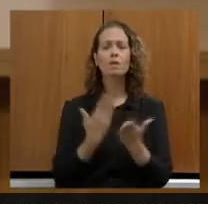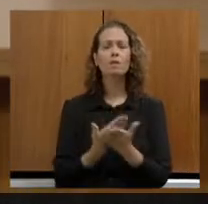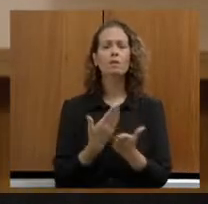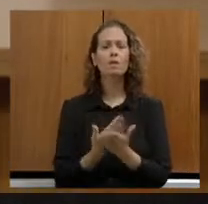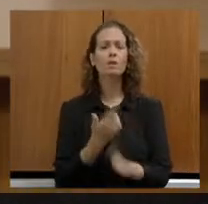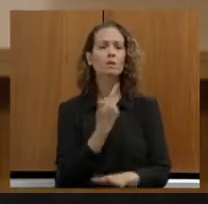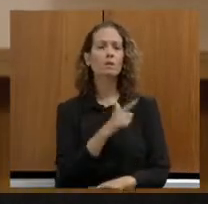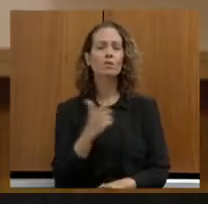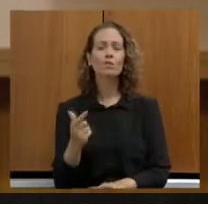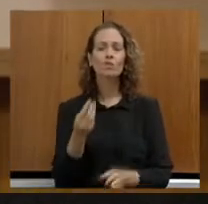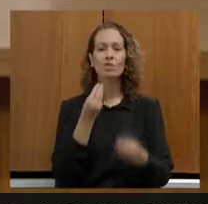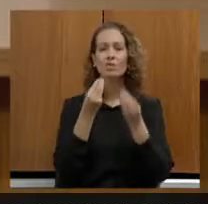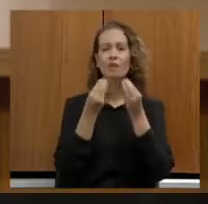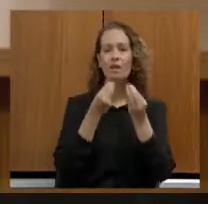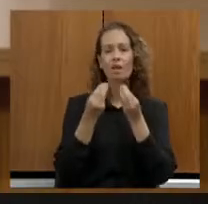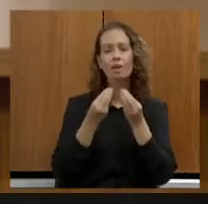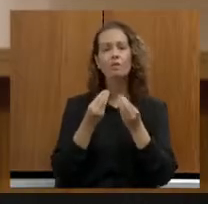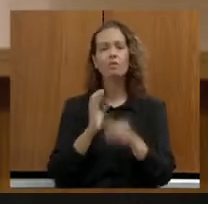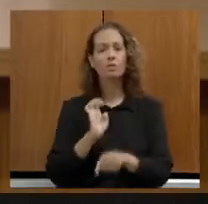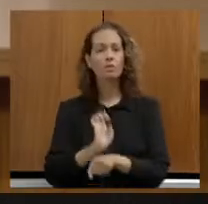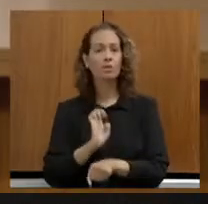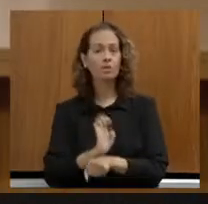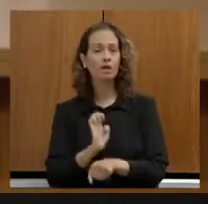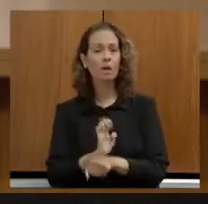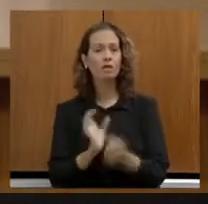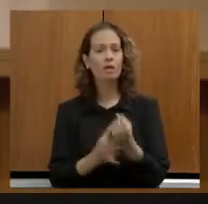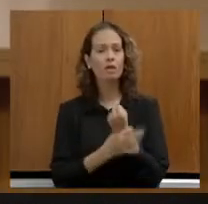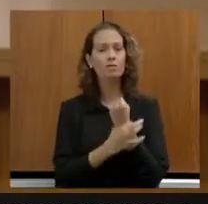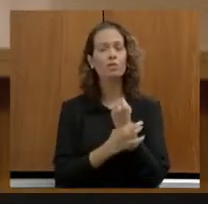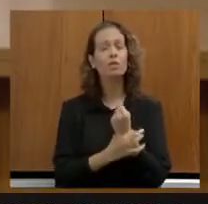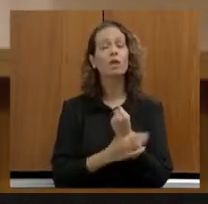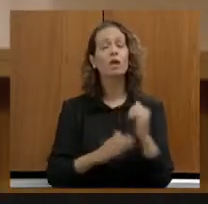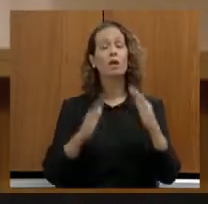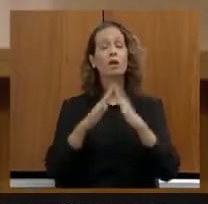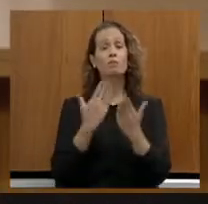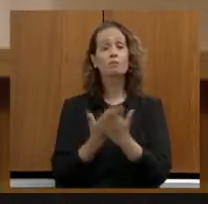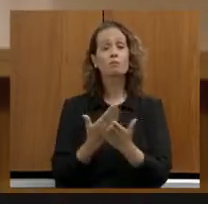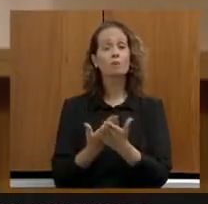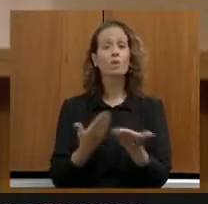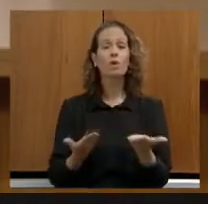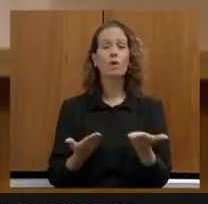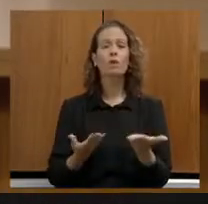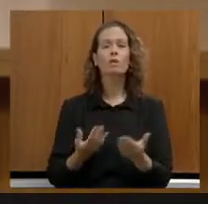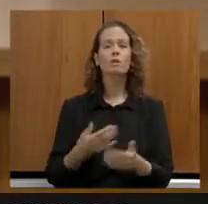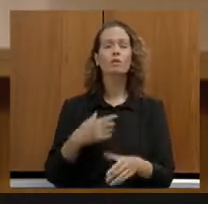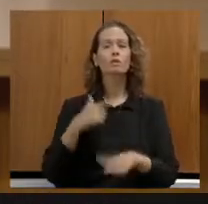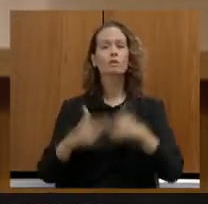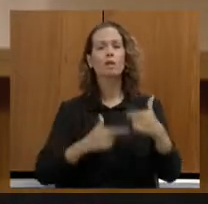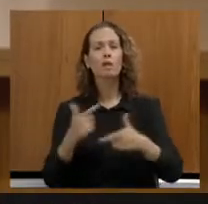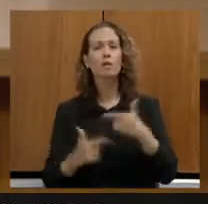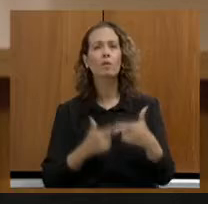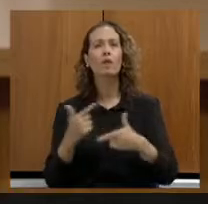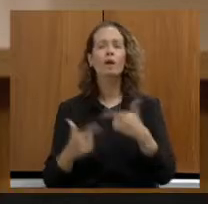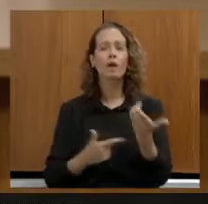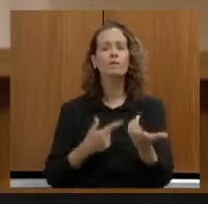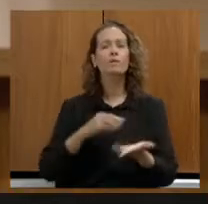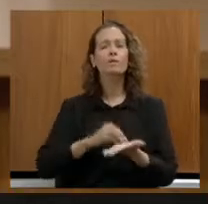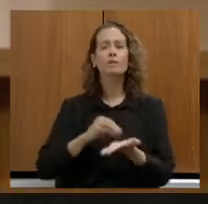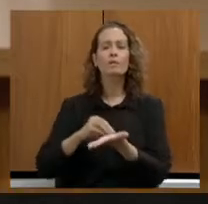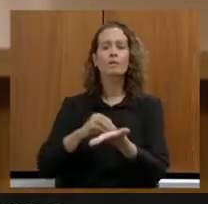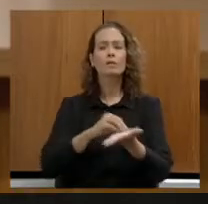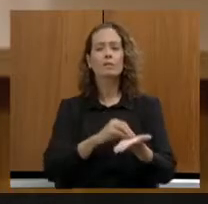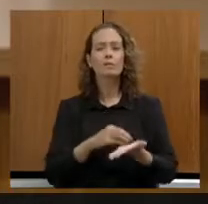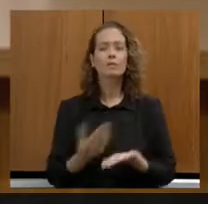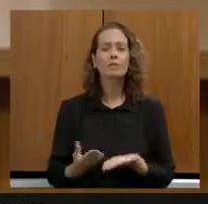quero a merenda Estadual garantida né as escolas sobreviviam exclusivamente de Pinhais na esse não é o programa